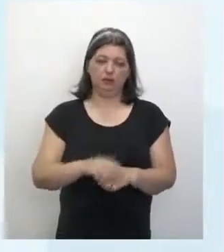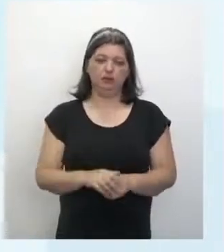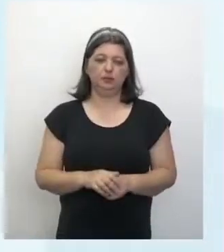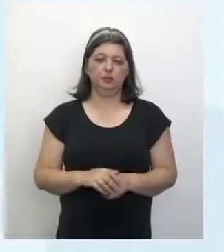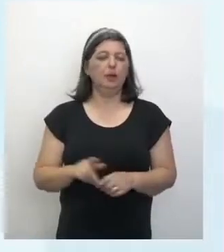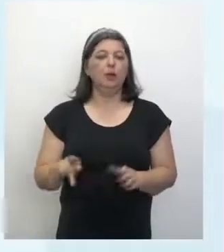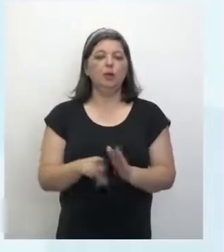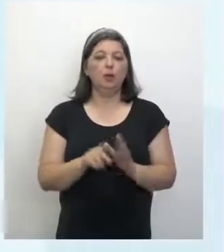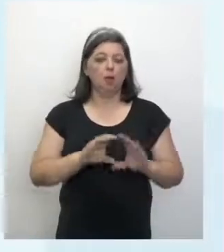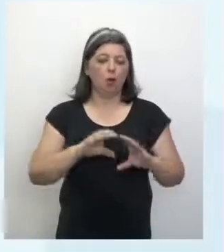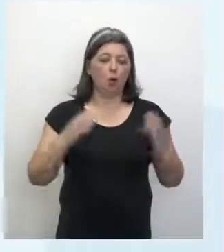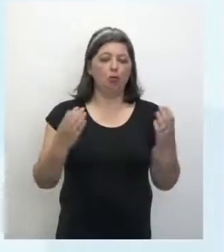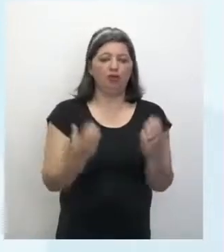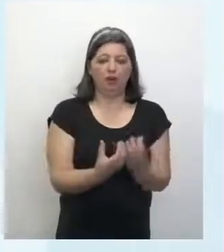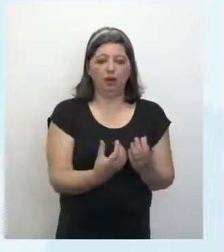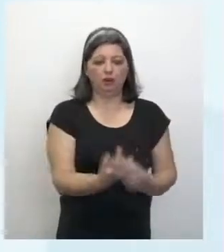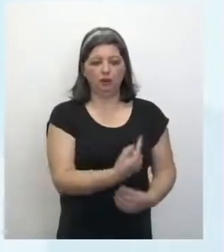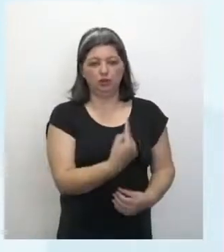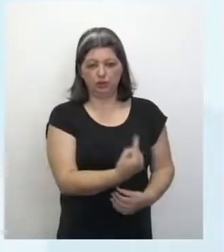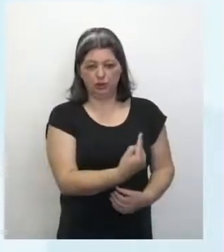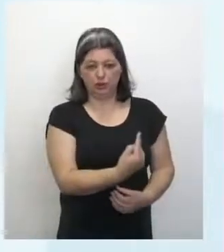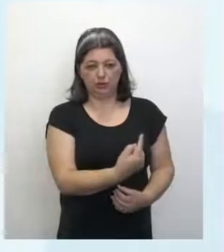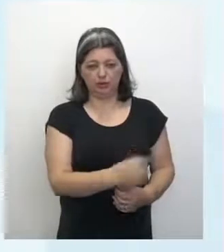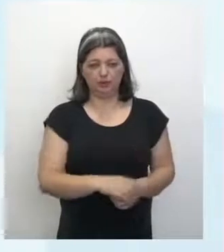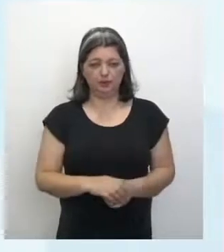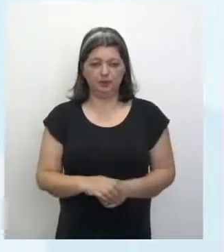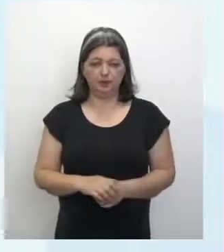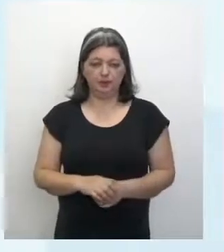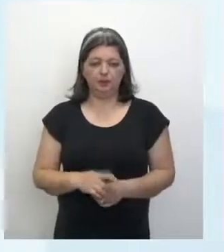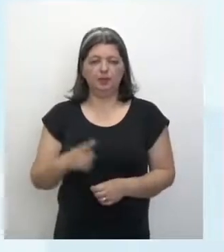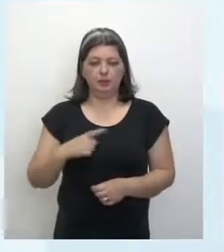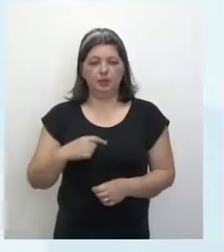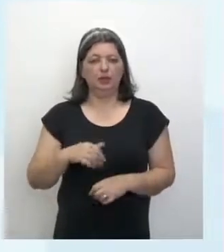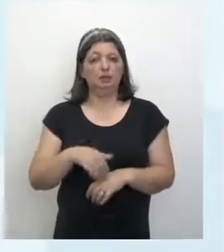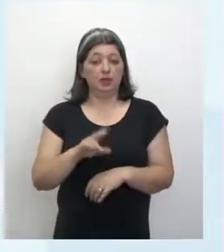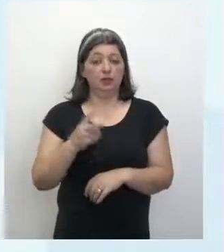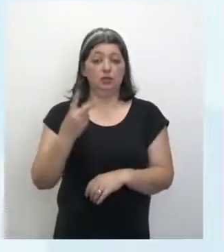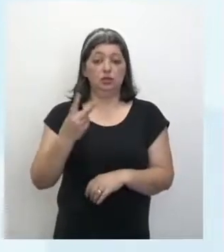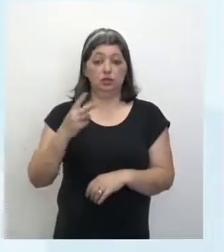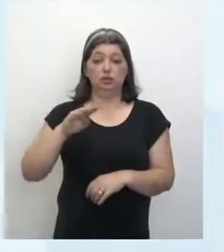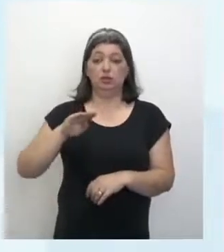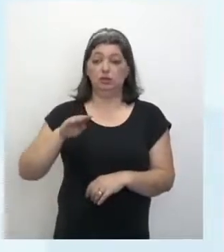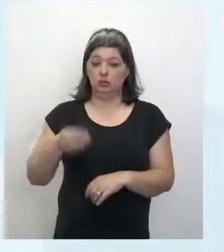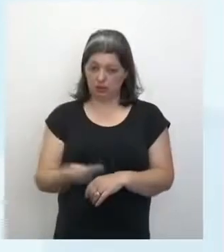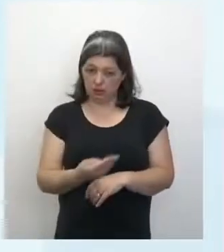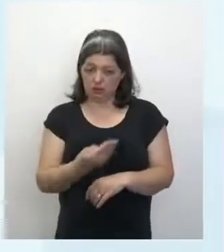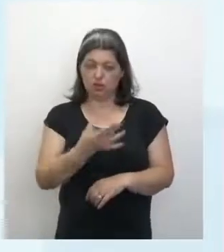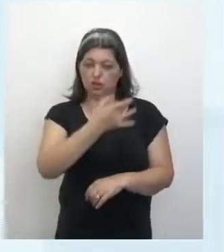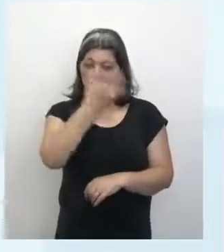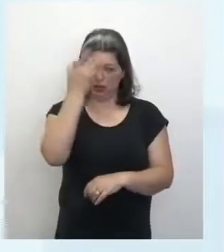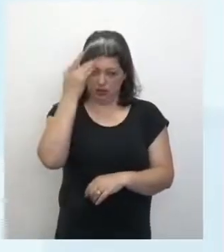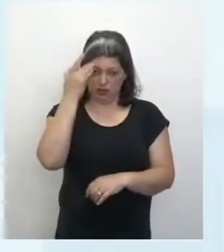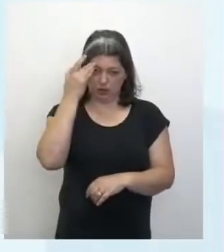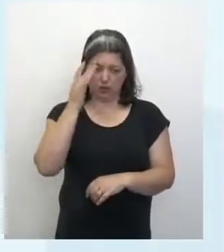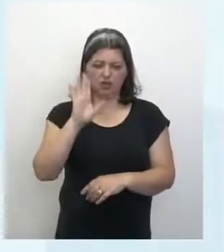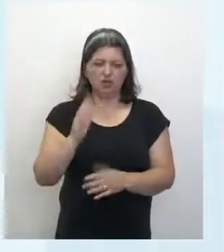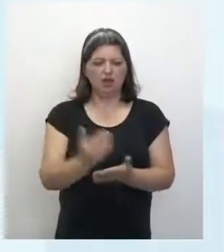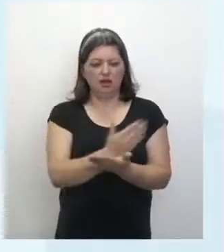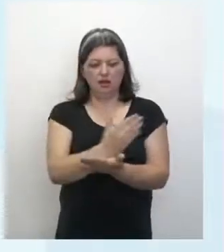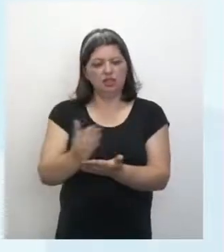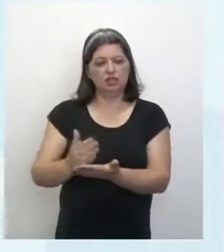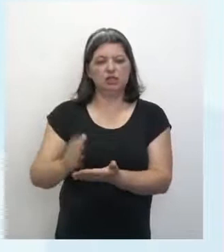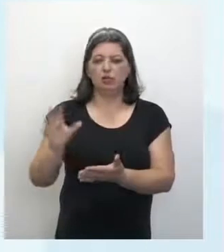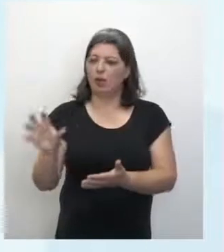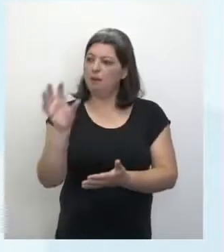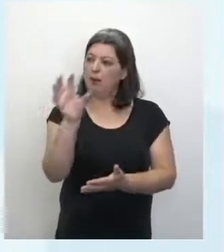comunidade autônoma, né? Vamos dizer assim. E tem mais de 2 milhões de habitantes. Então você vê que eles são até divididos em